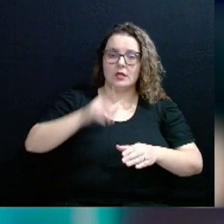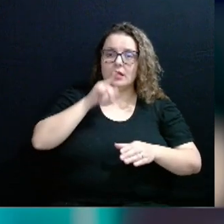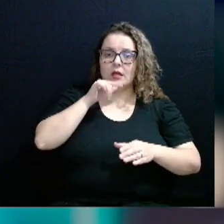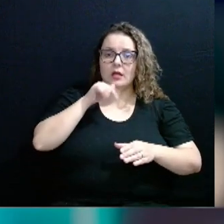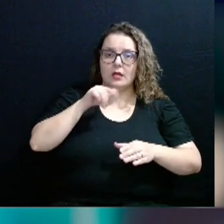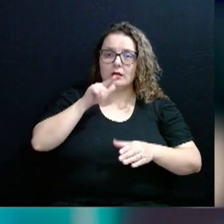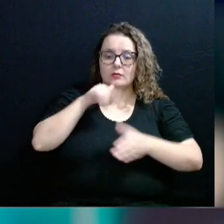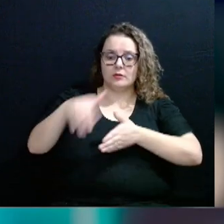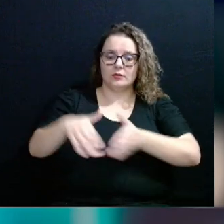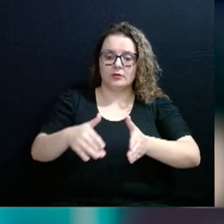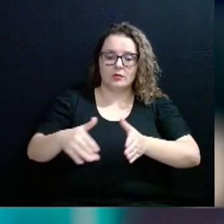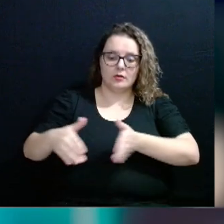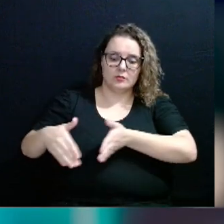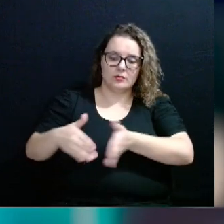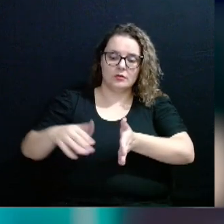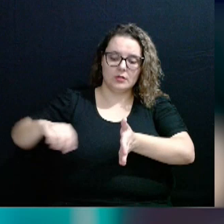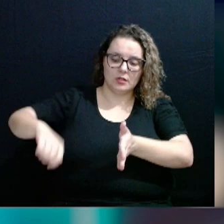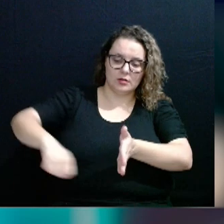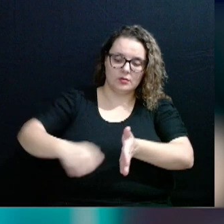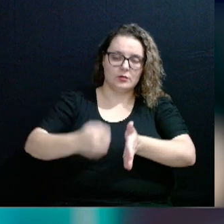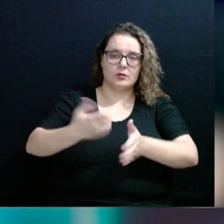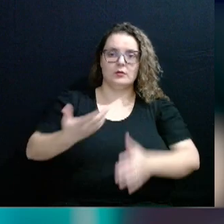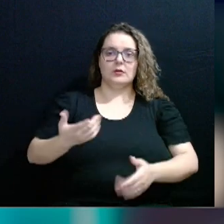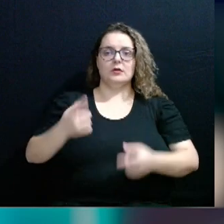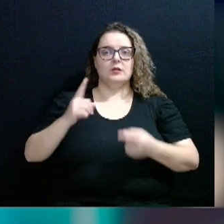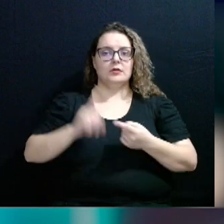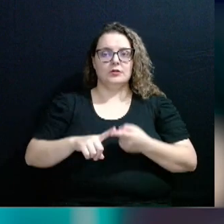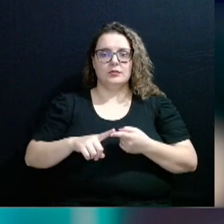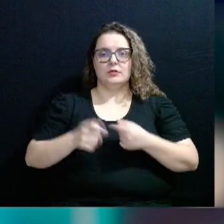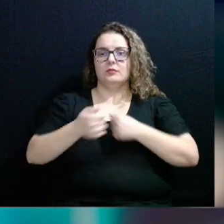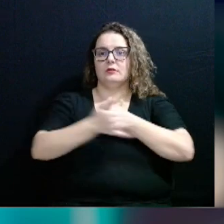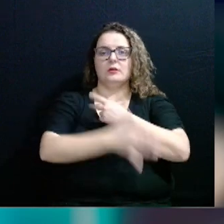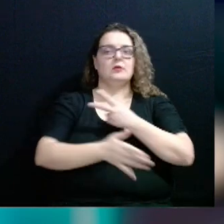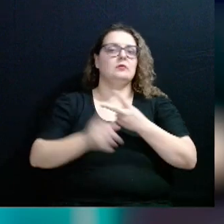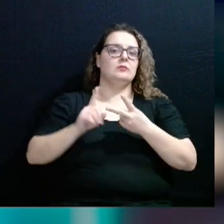existia coliformes fecais, se existia metais pesados, etc.